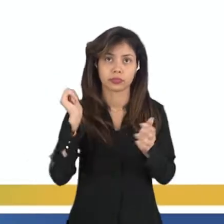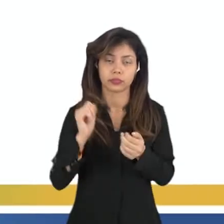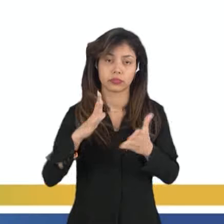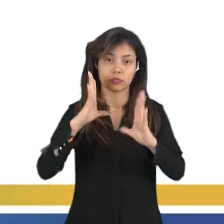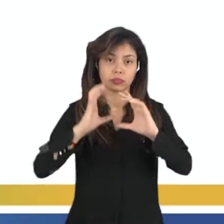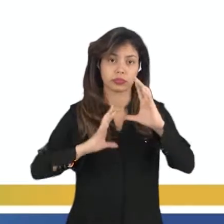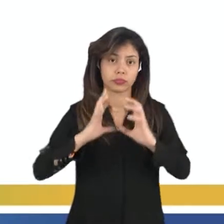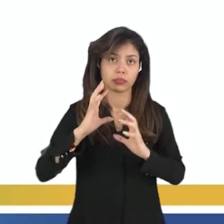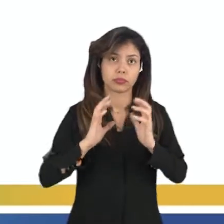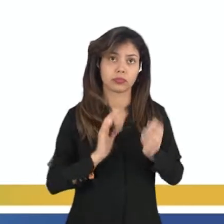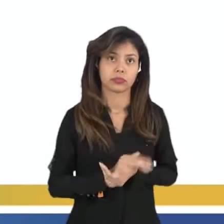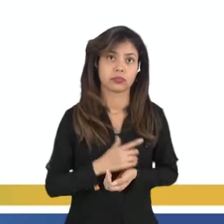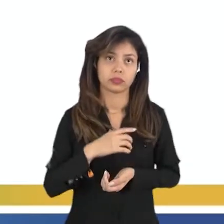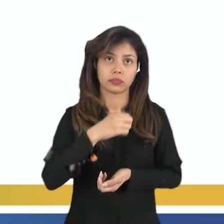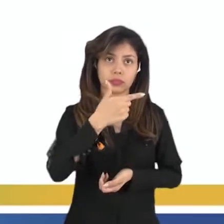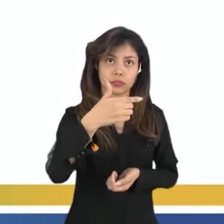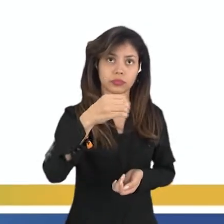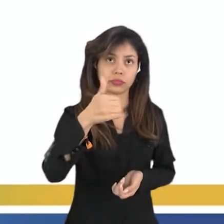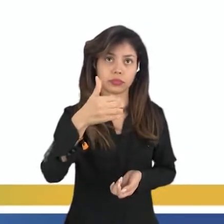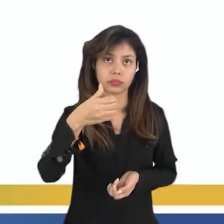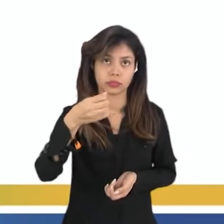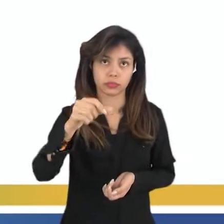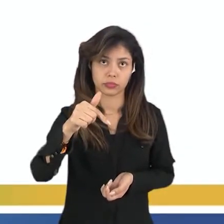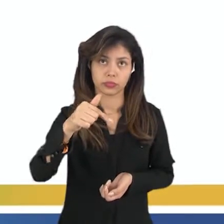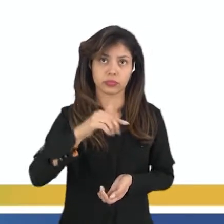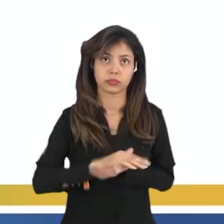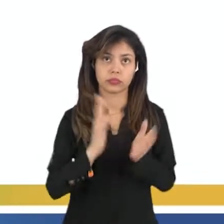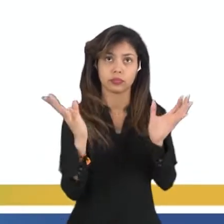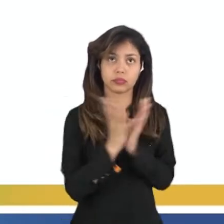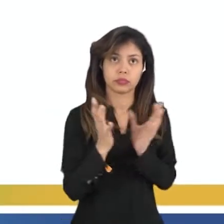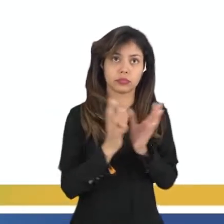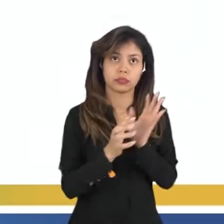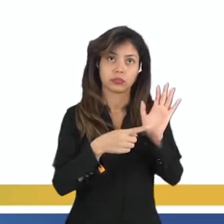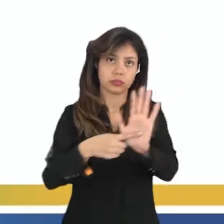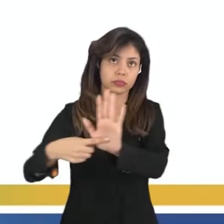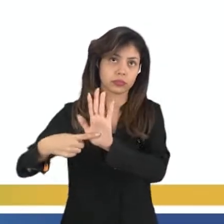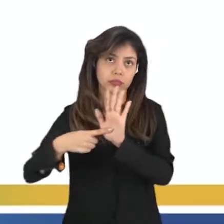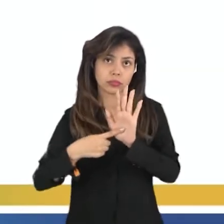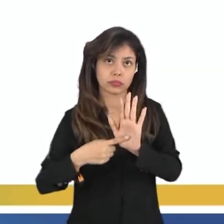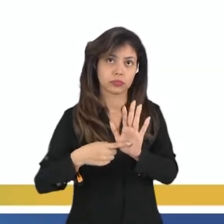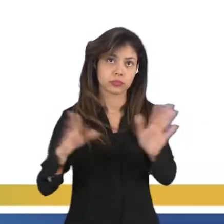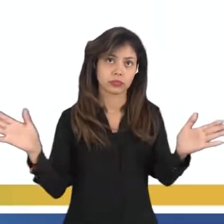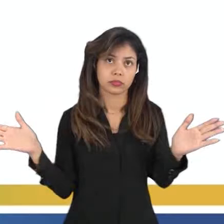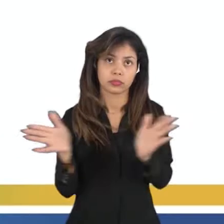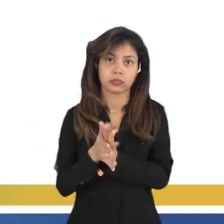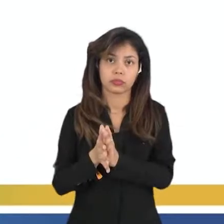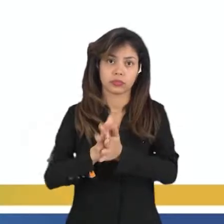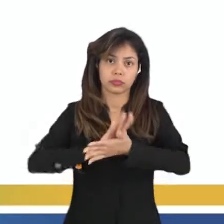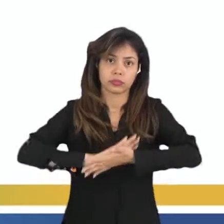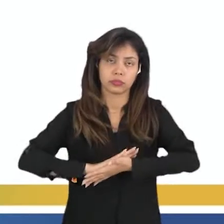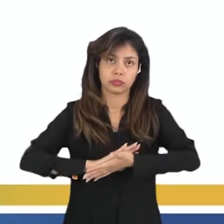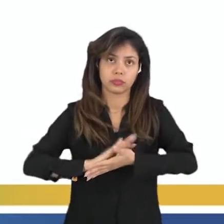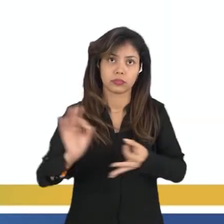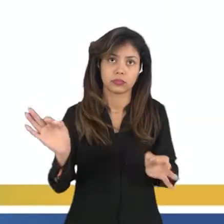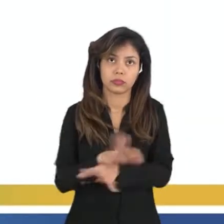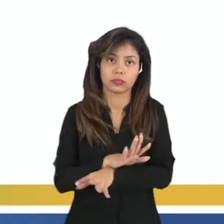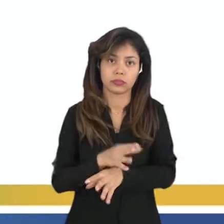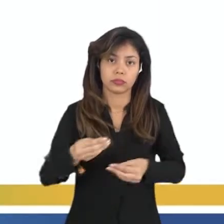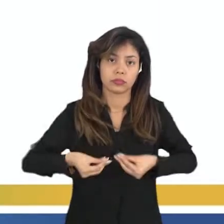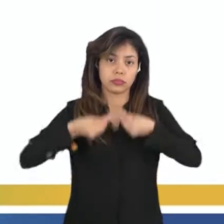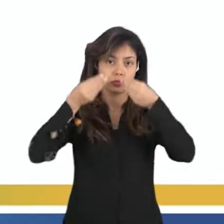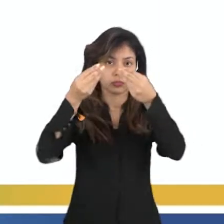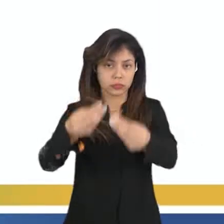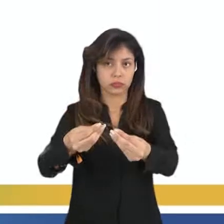armada. E, em 2017, o grupo anunciou seu desarmamento total, entregando